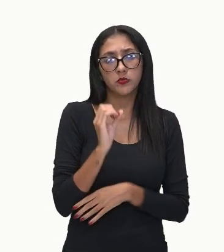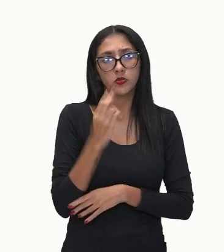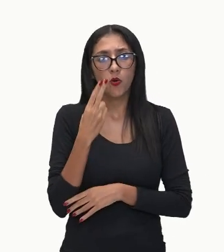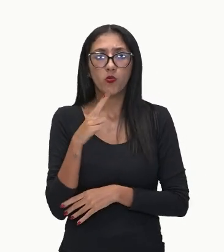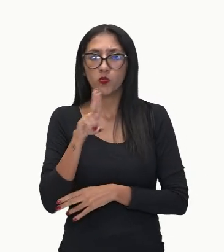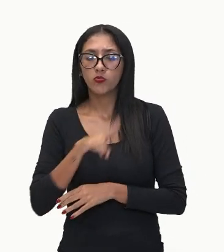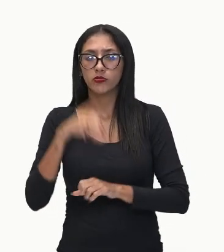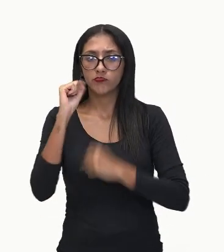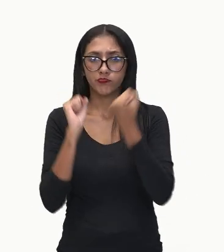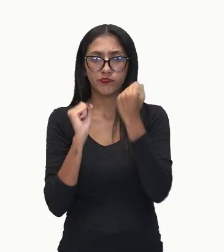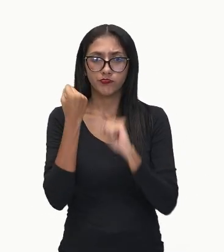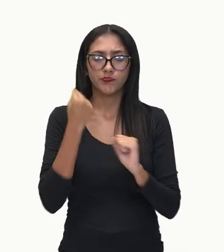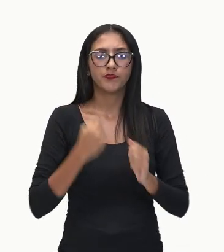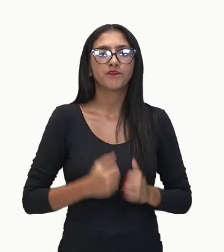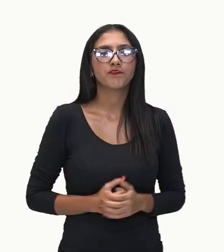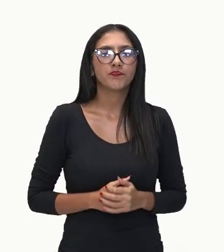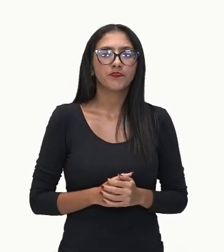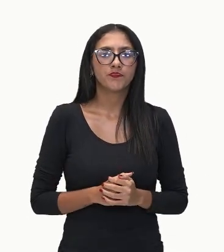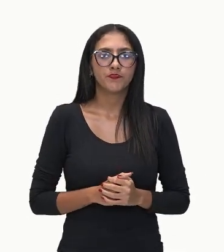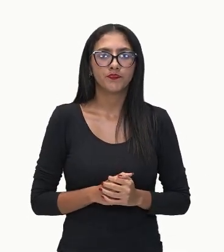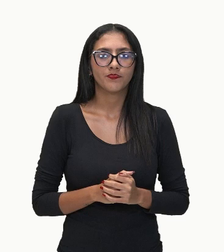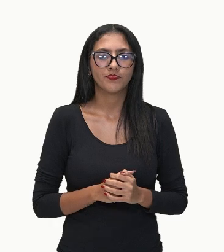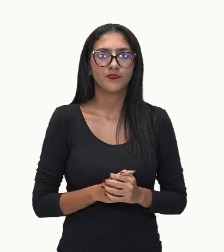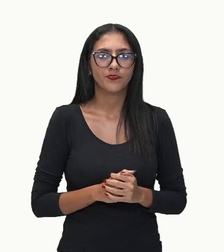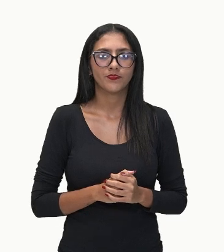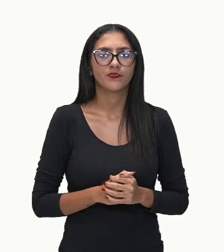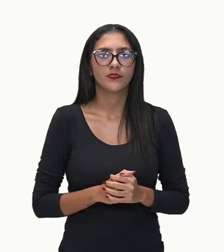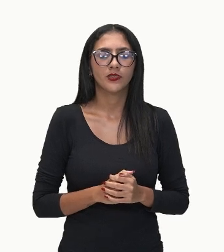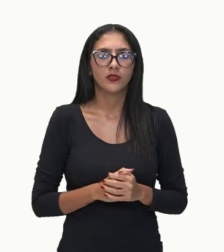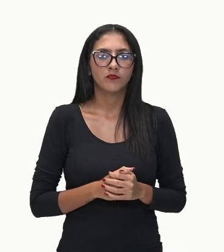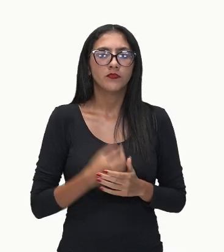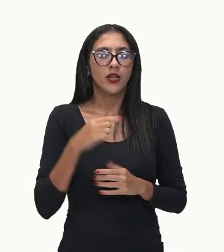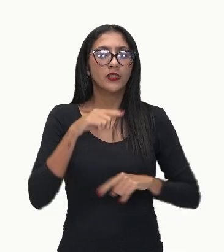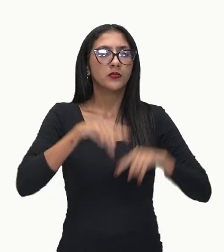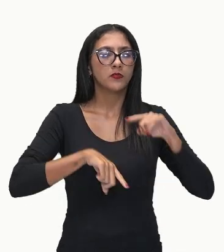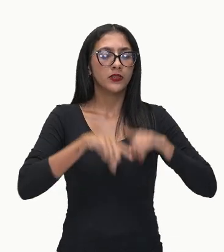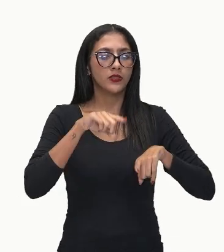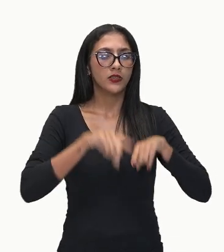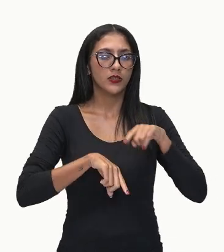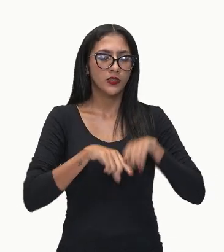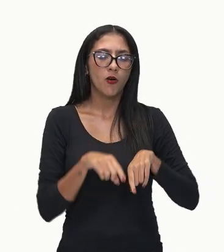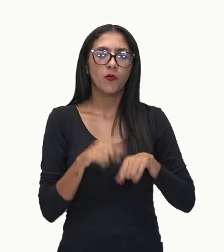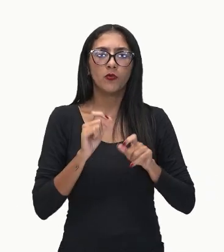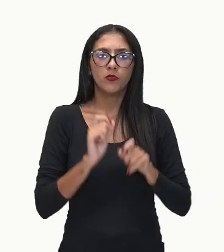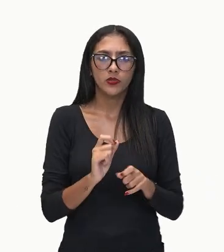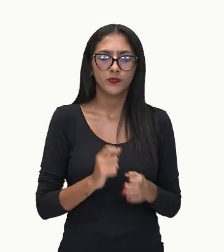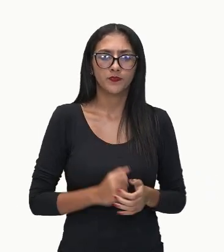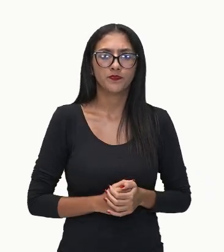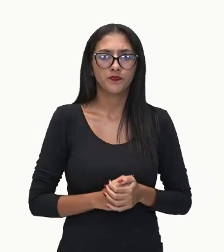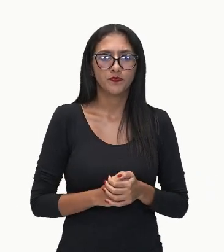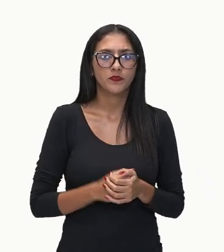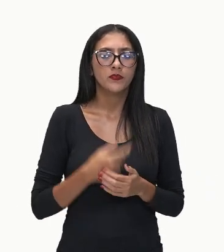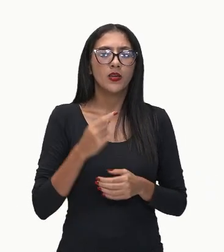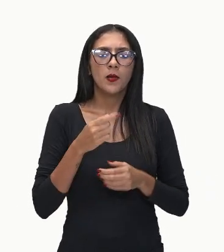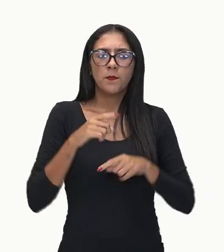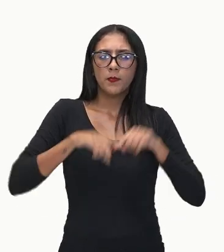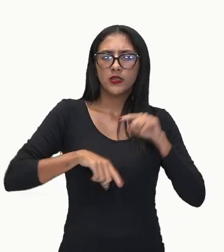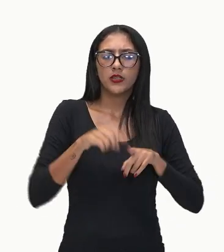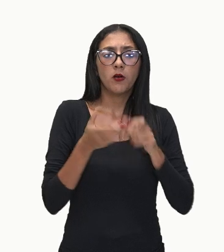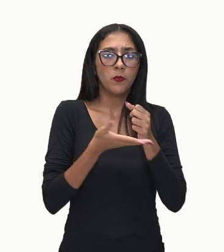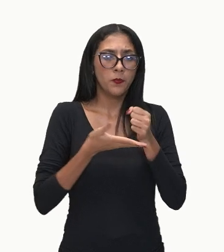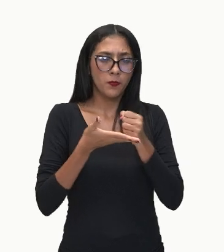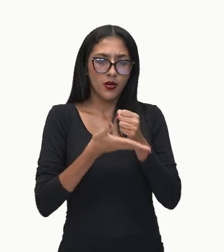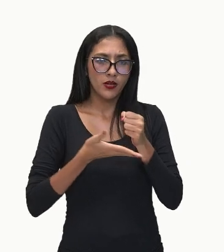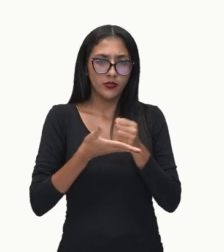Os polímeros sintéticos são moléculas, os polímeros são compostos primários. São